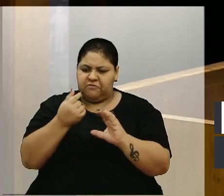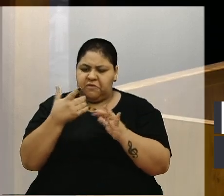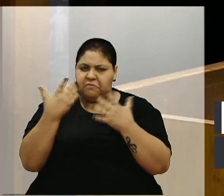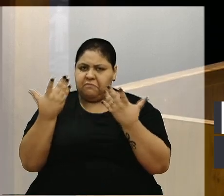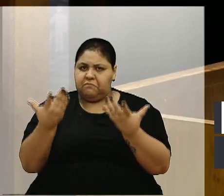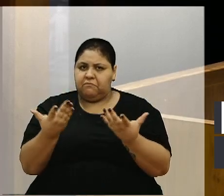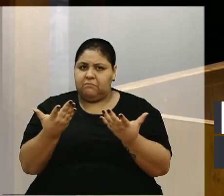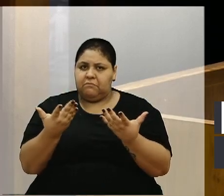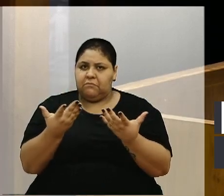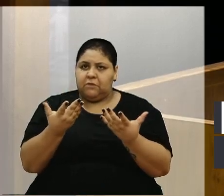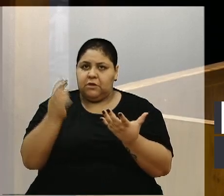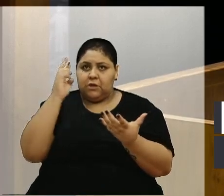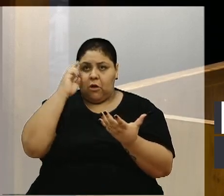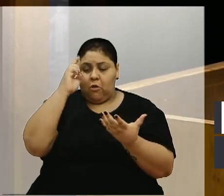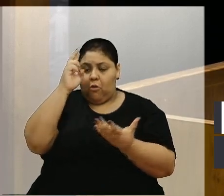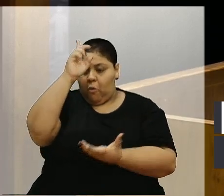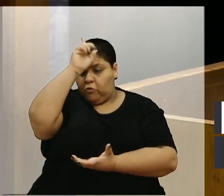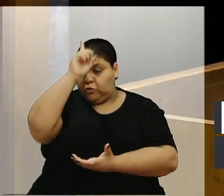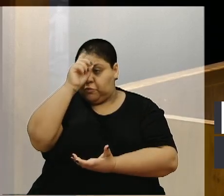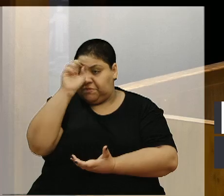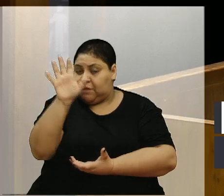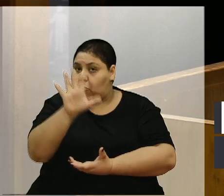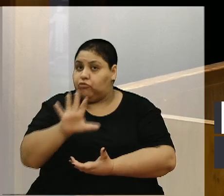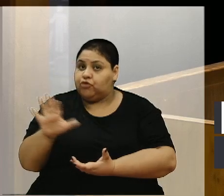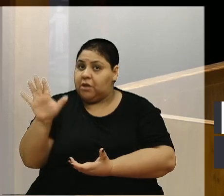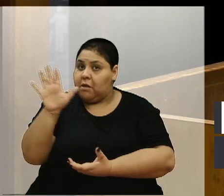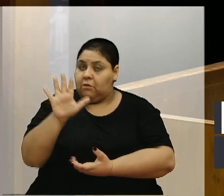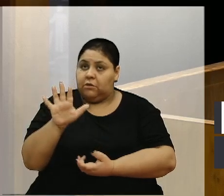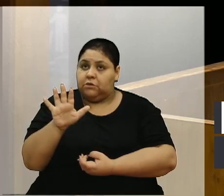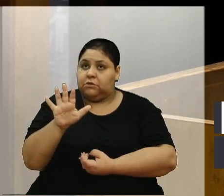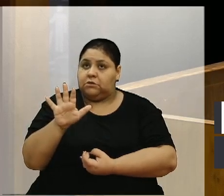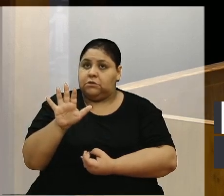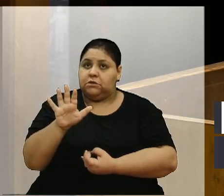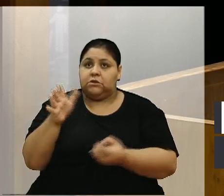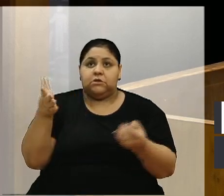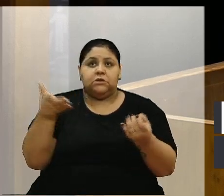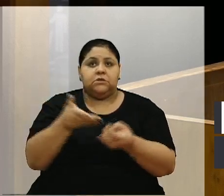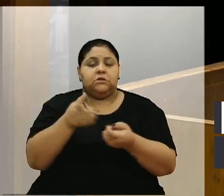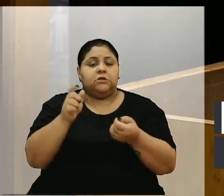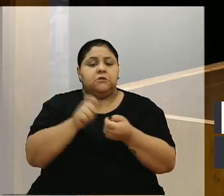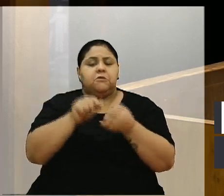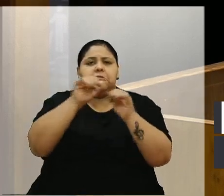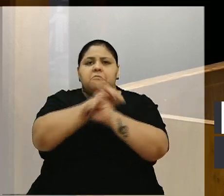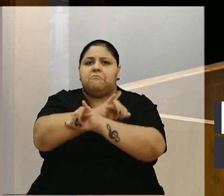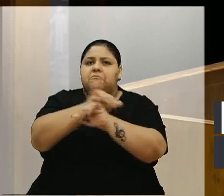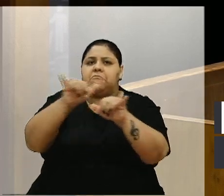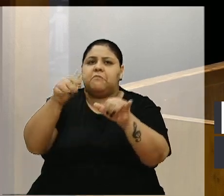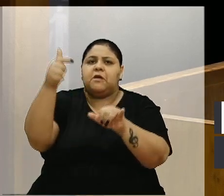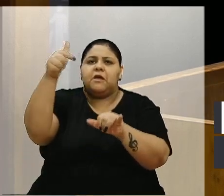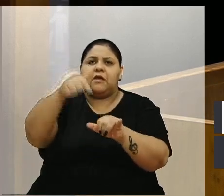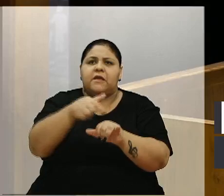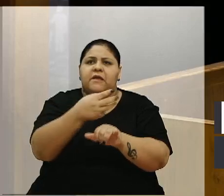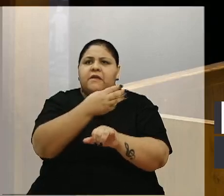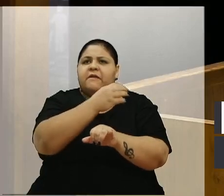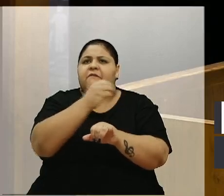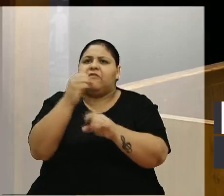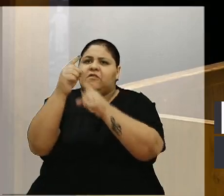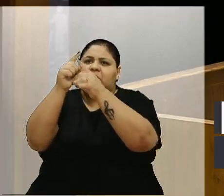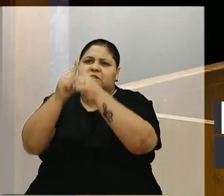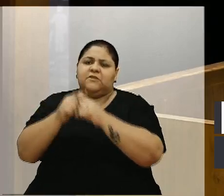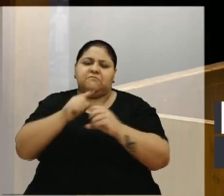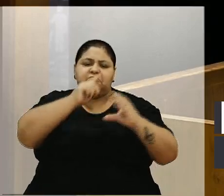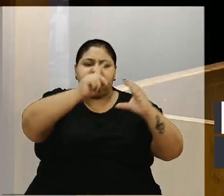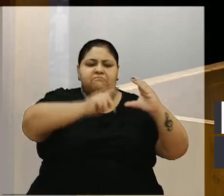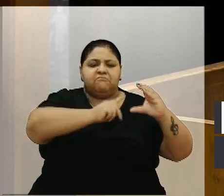O diretor do Hospital Geral, que eu já vi fazer campanha, veio aqui 300 vezes na Câmara de